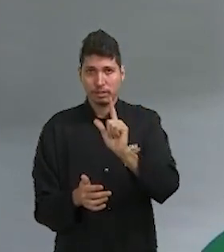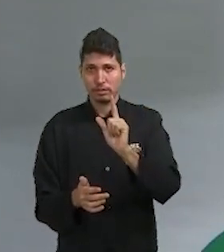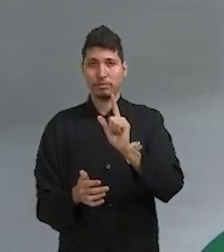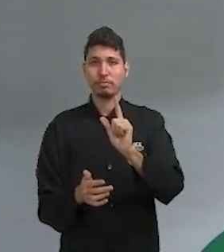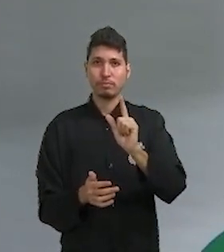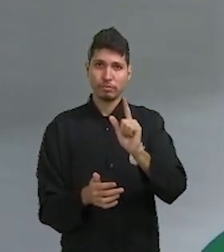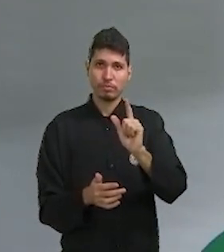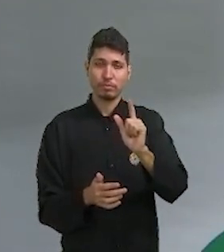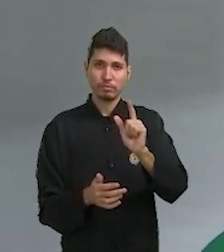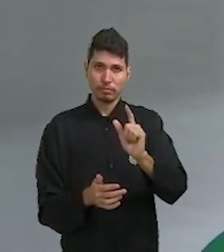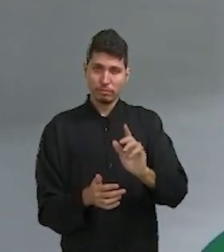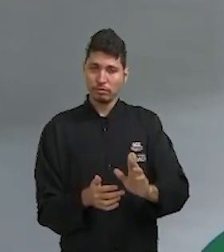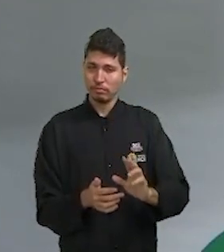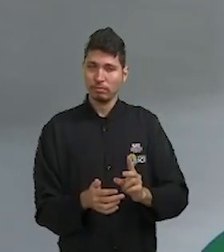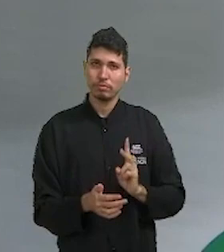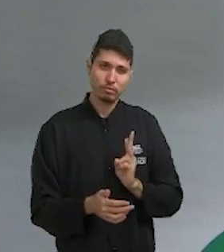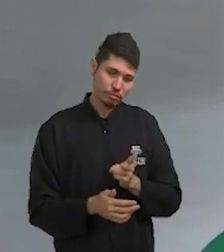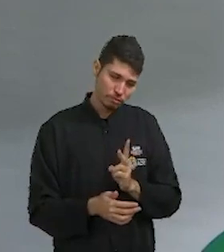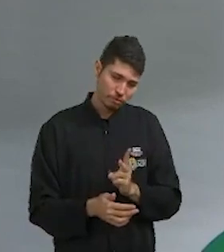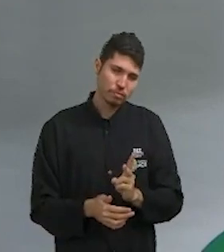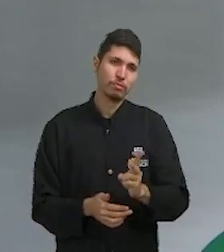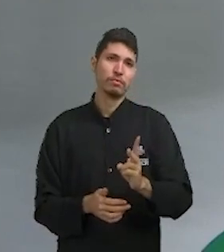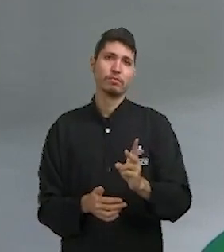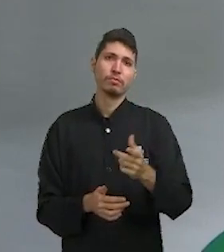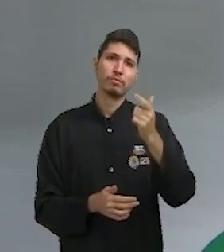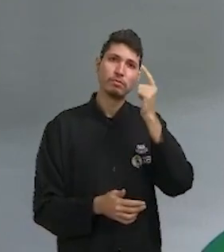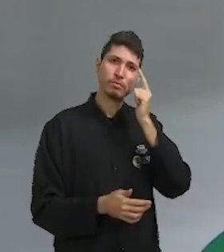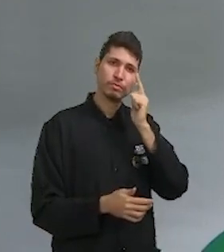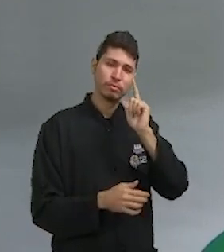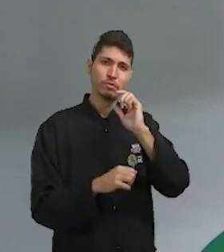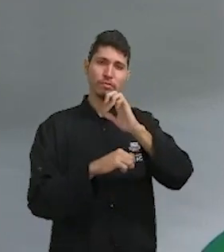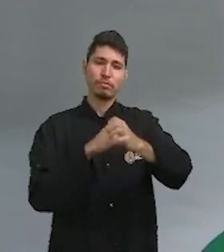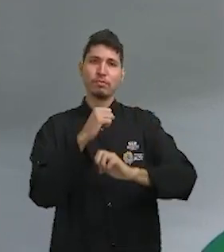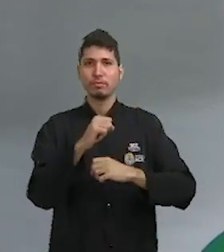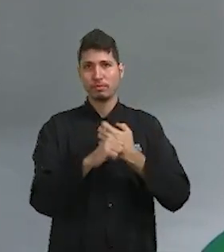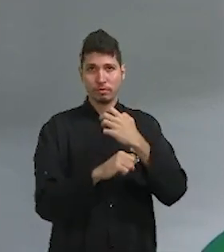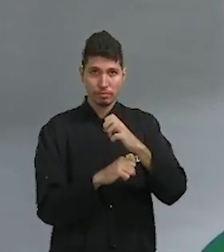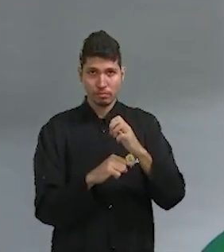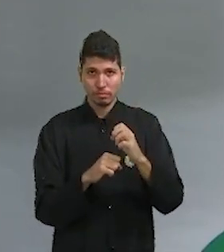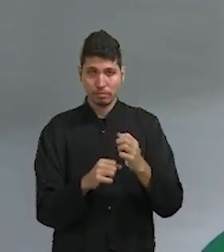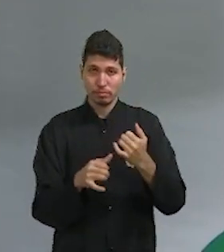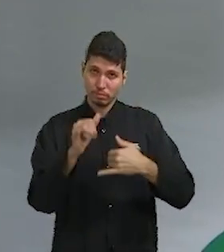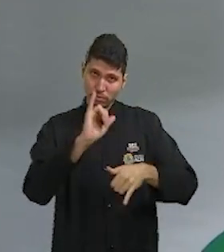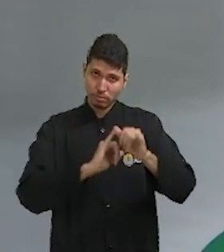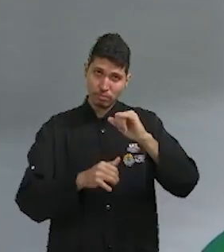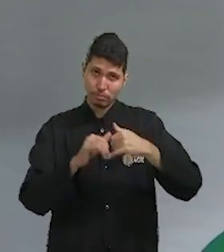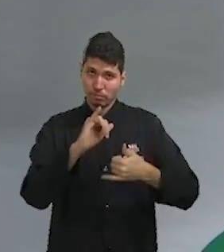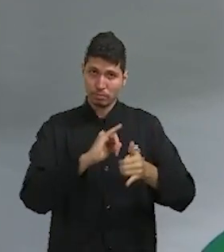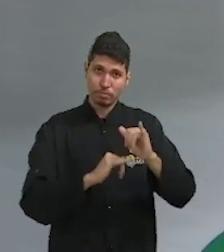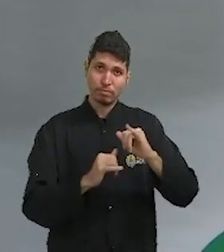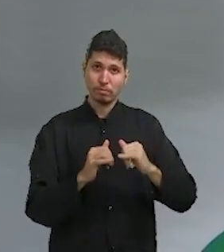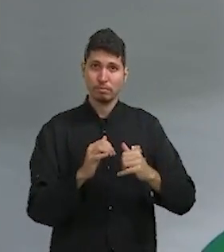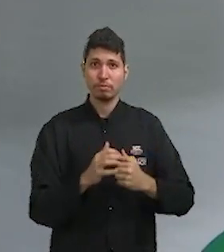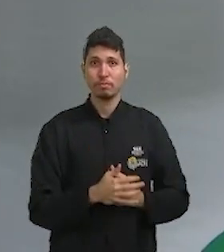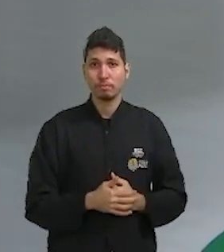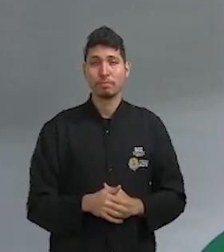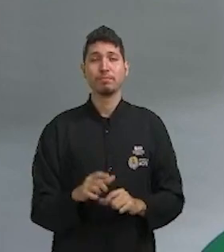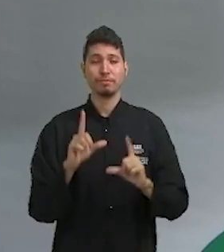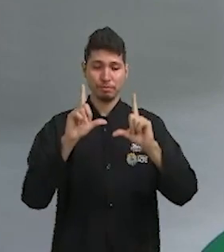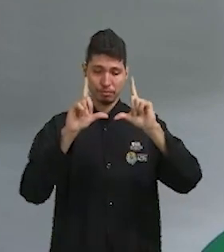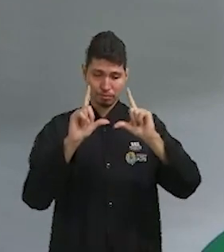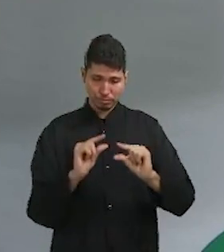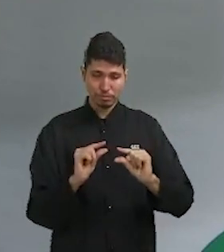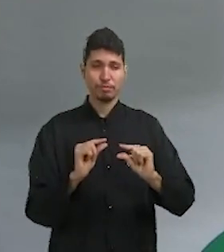toda vez que ele ganha elétrons, lembrem que são reações, né, um processo de